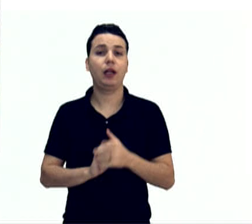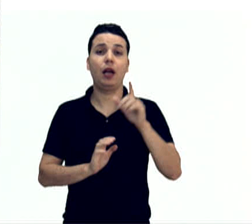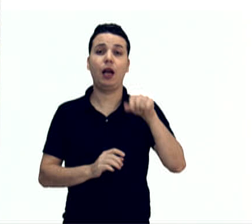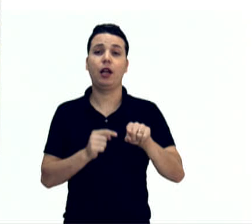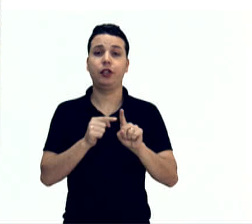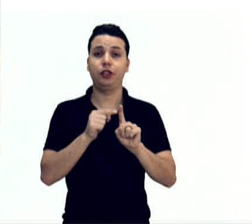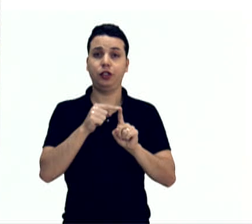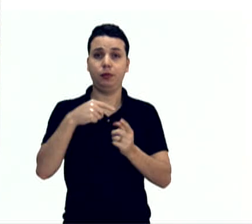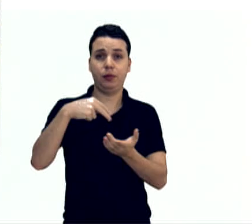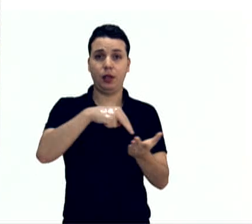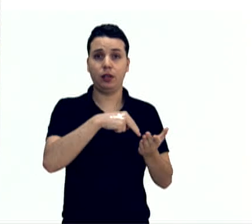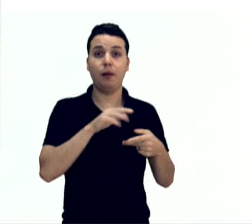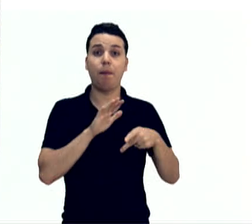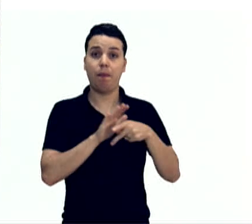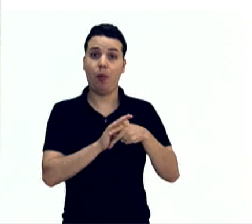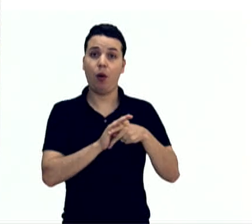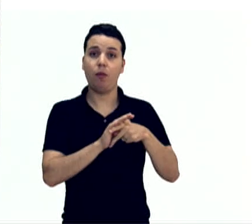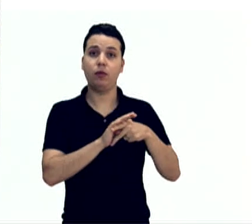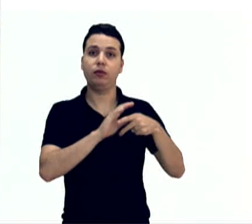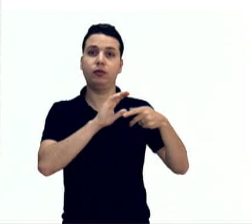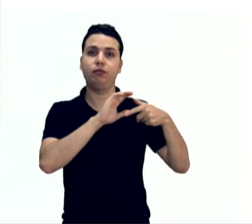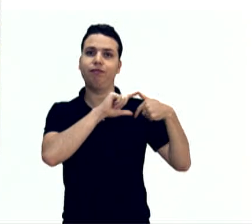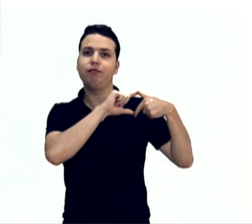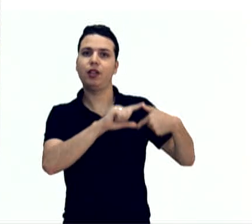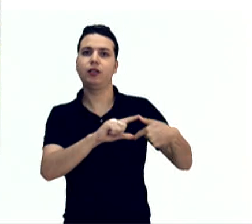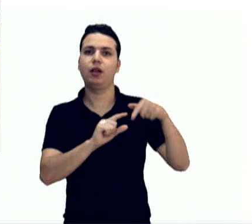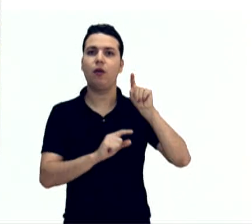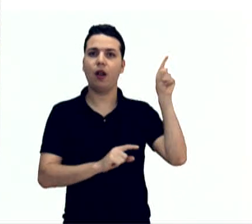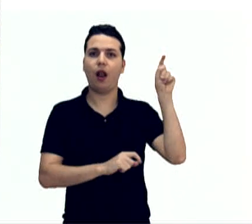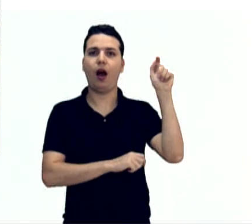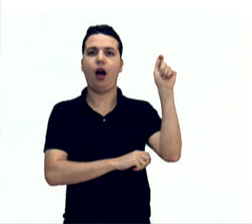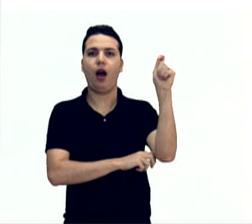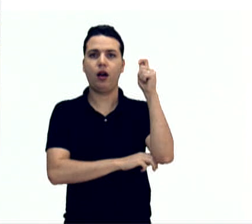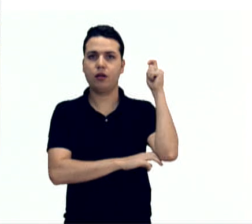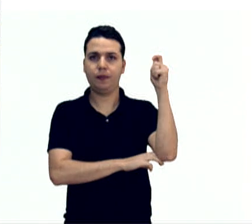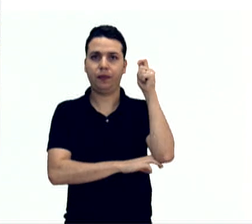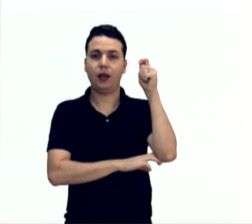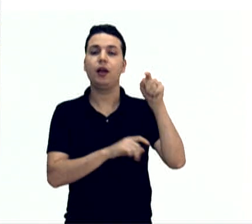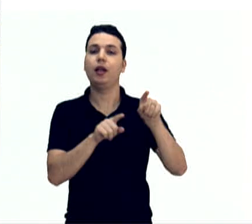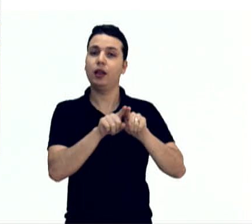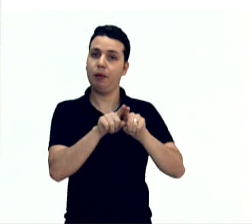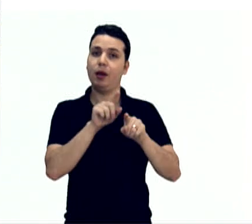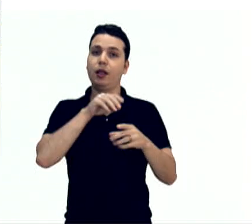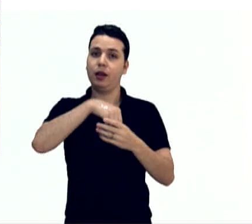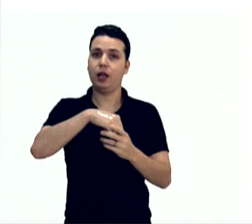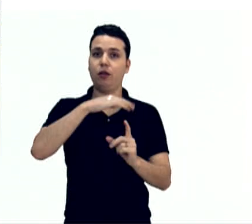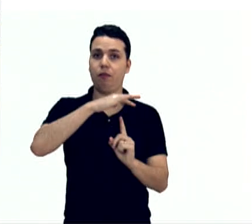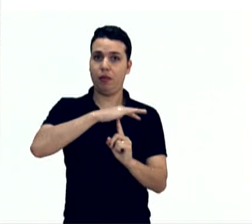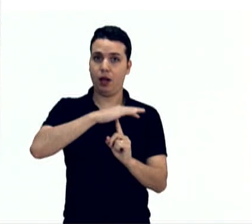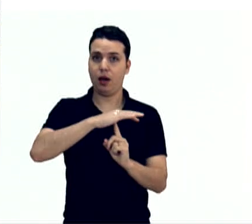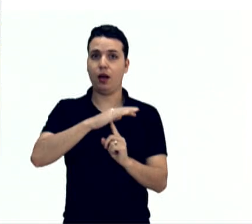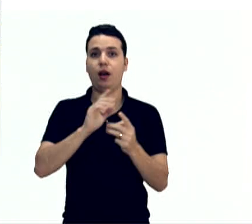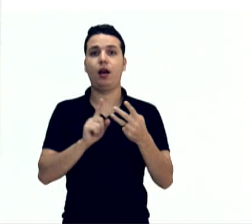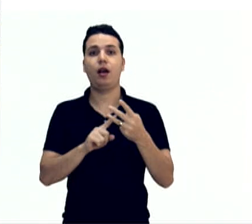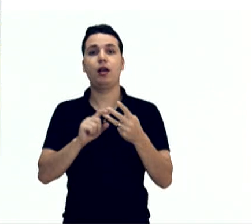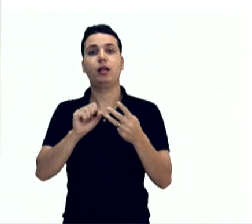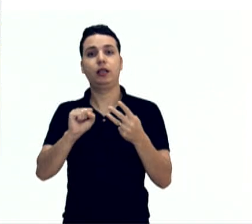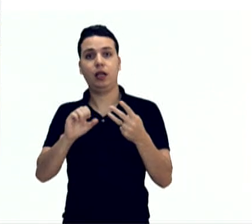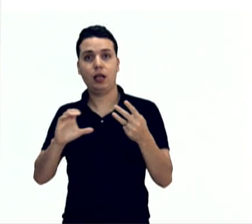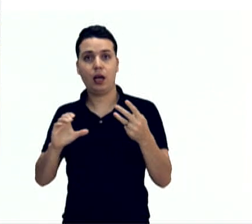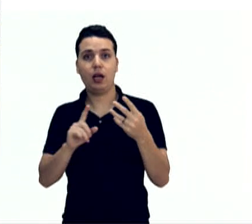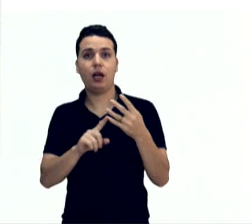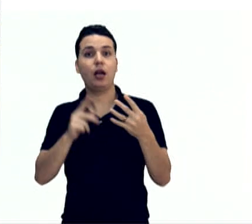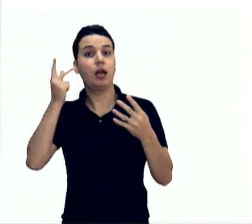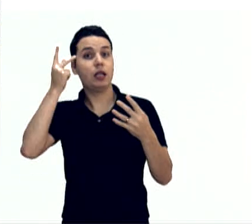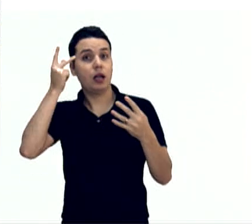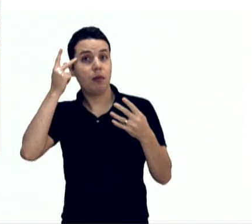dança típica do Rio Grande do Sul e também muito presente na tradição do Paraná, Santa Catarina e São Paulo